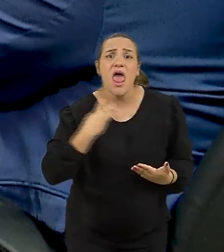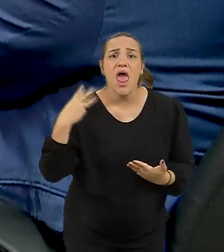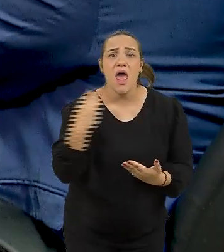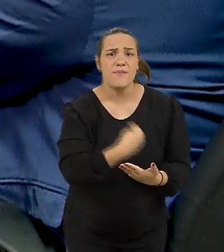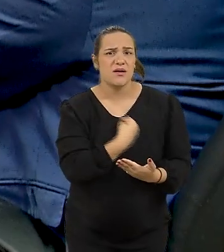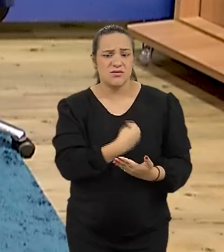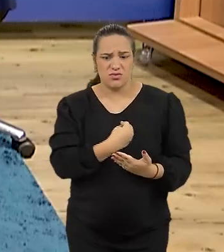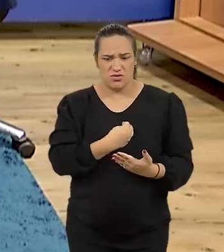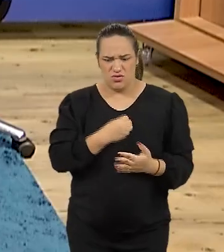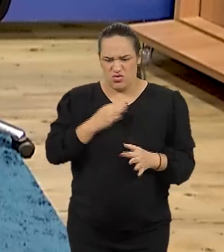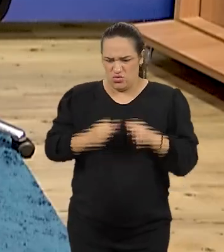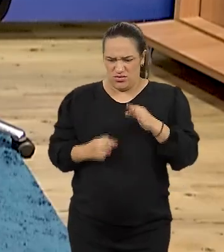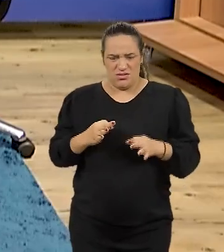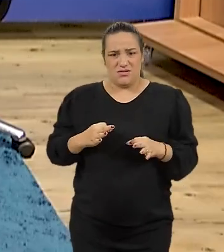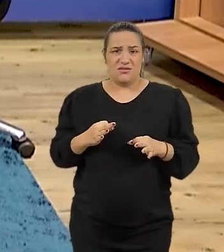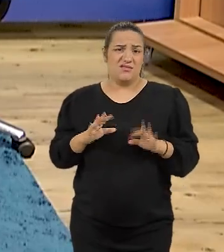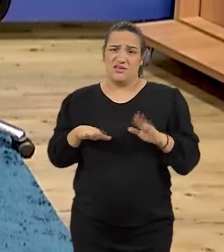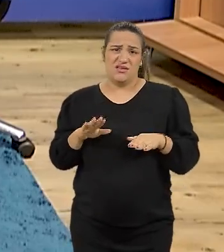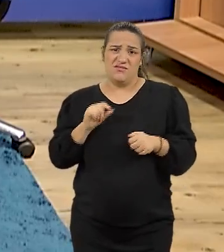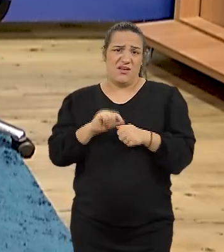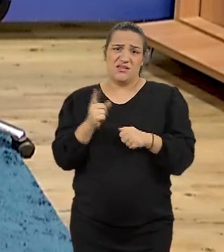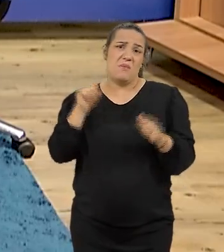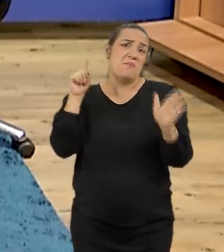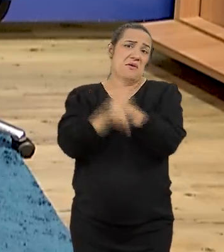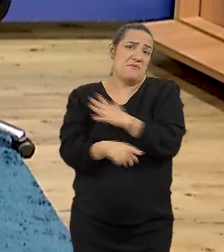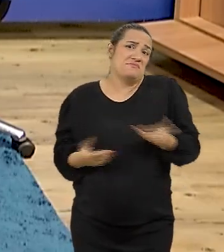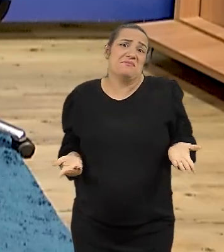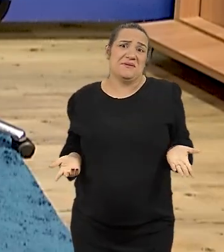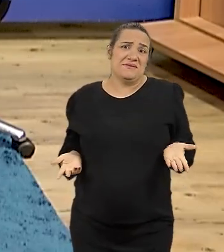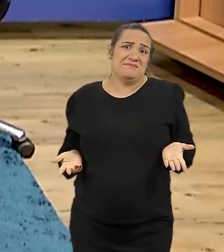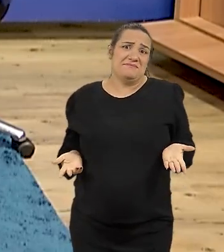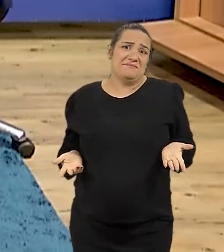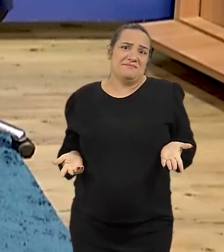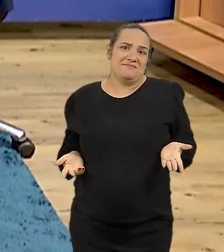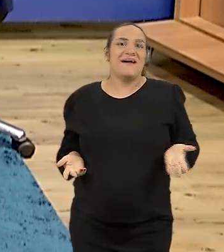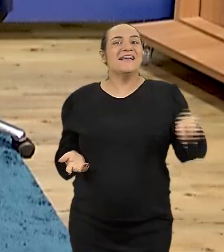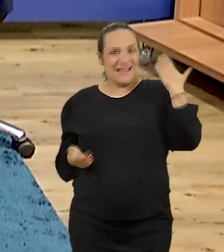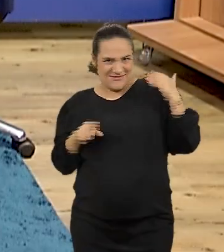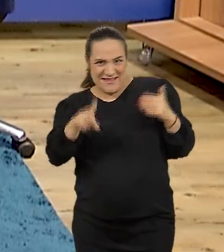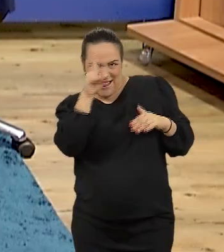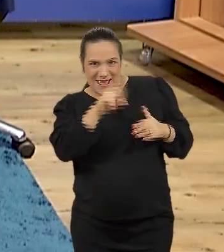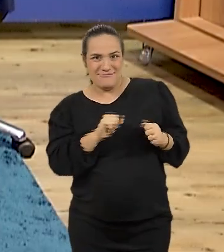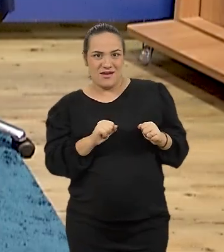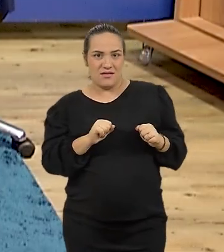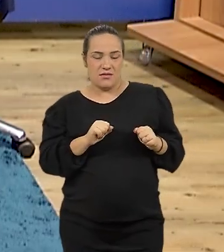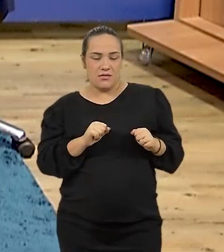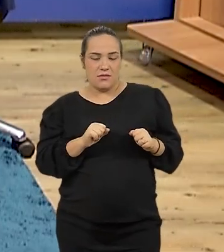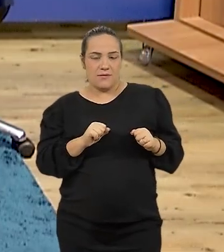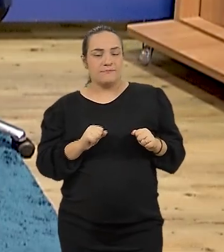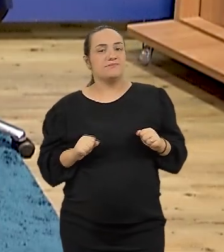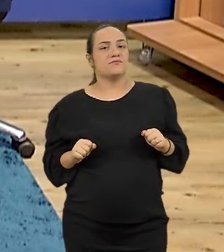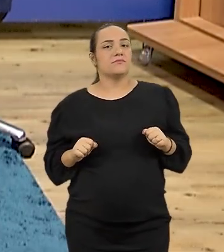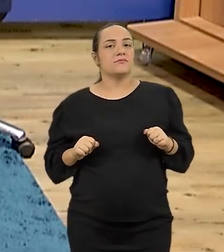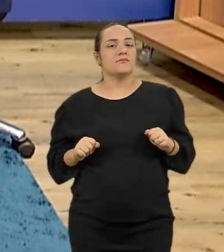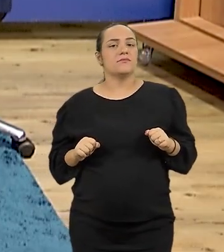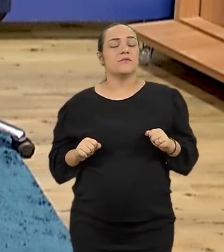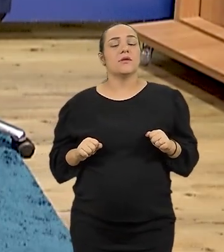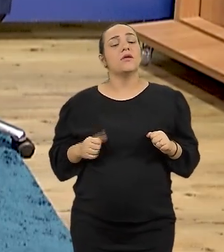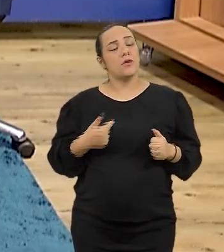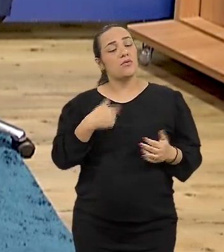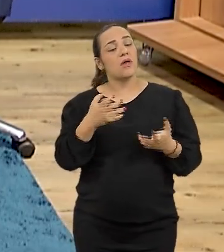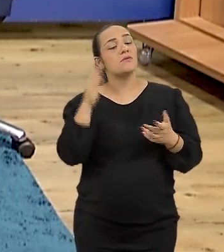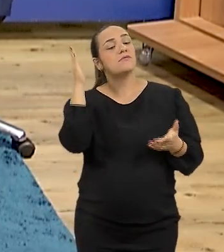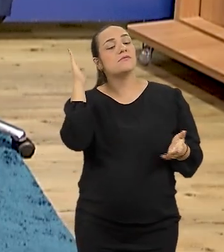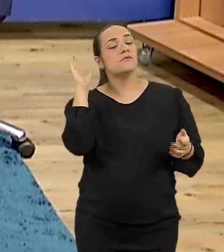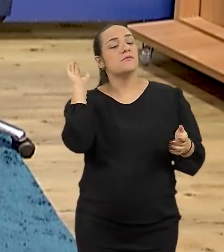partes, o juiz nem faz perguntas mais, né? Então você vê, antes o juiz poderia interferir no resultado de um processo